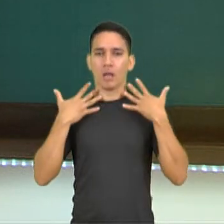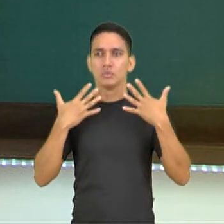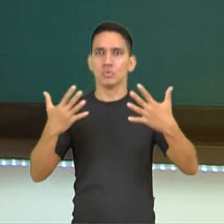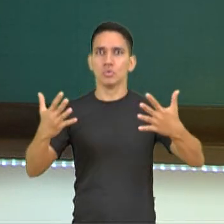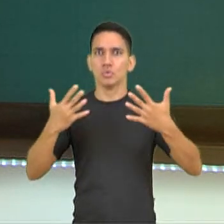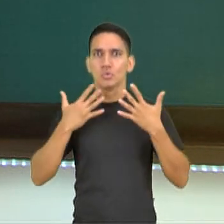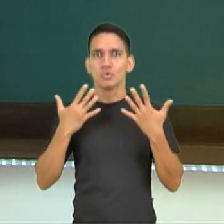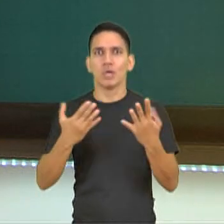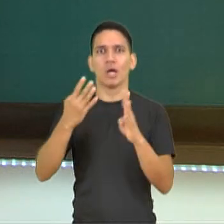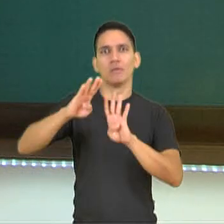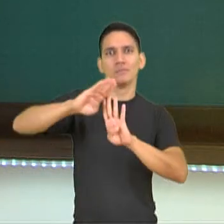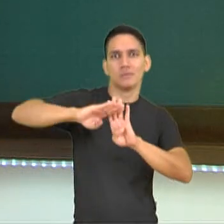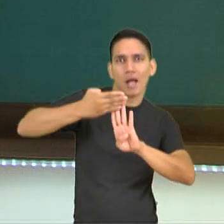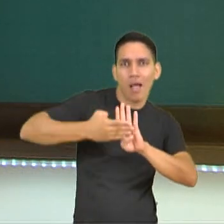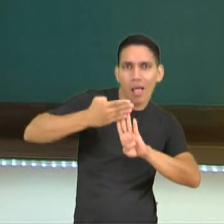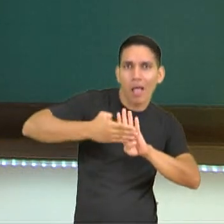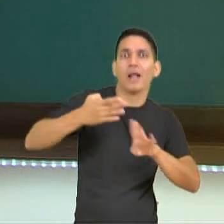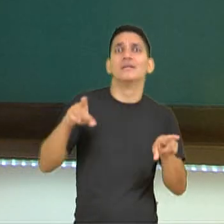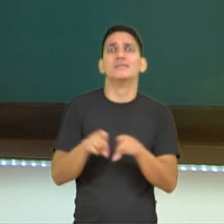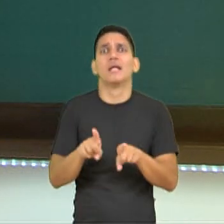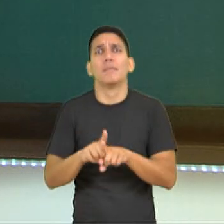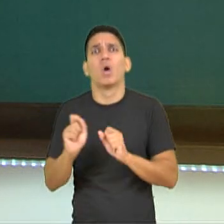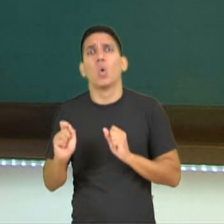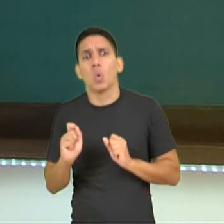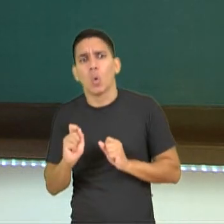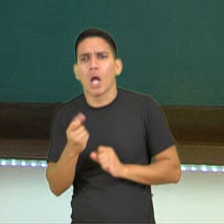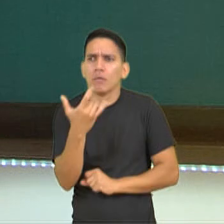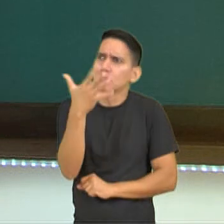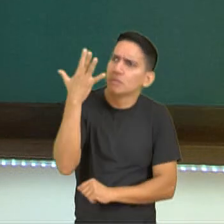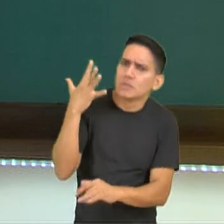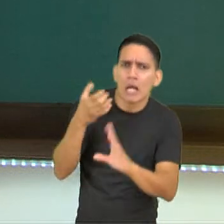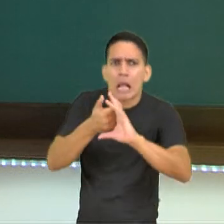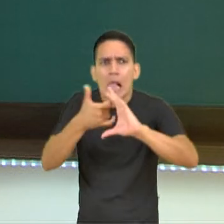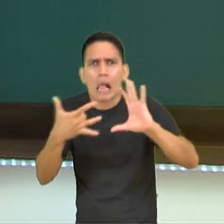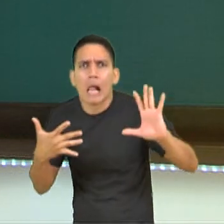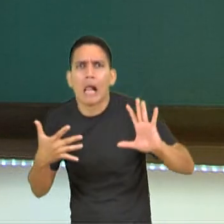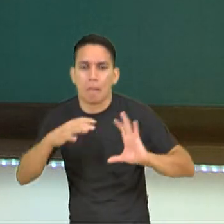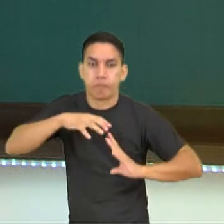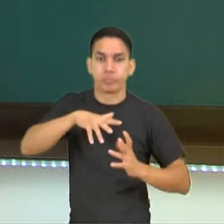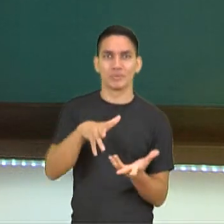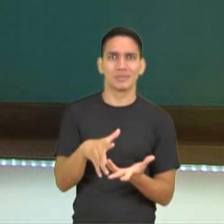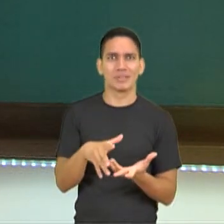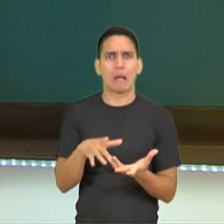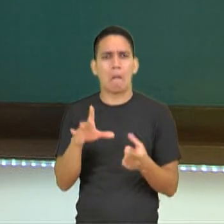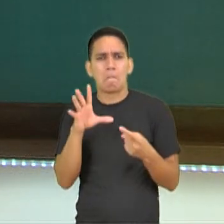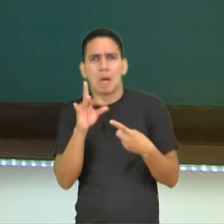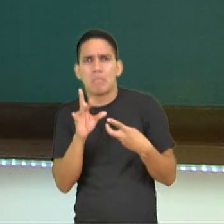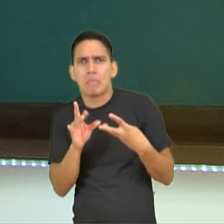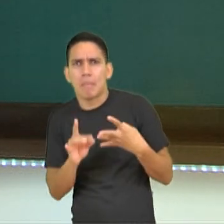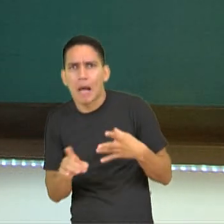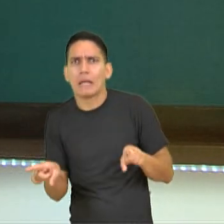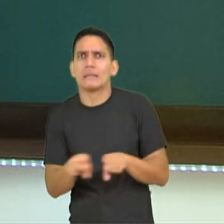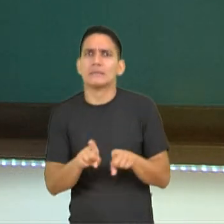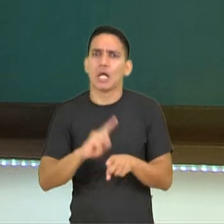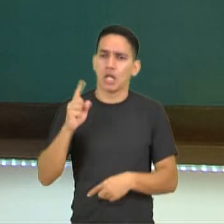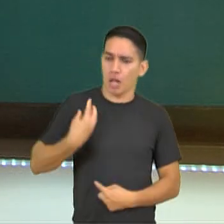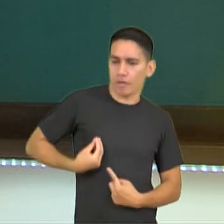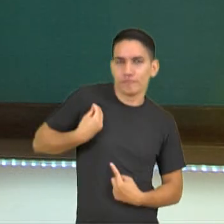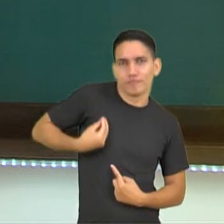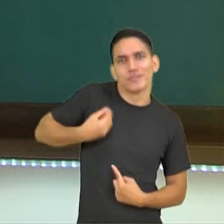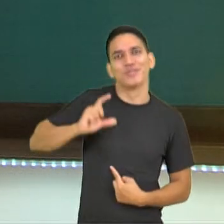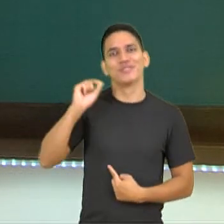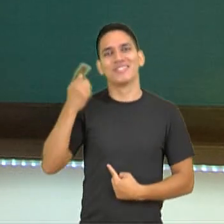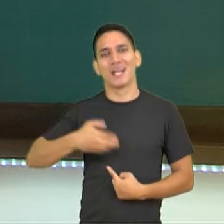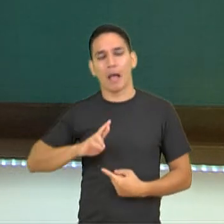planeta. Olha só, já começamos então a falar em características da nossa vida que são